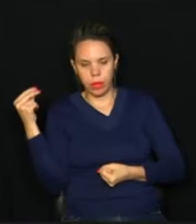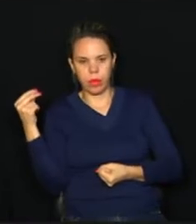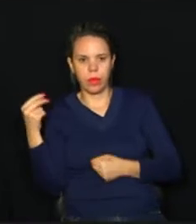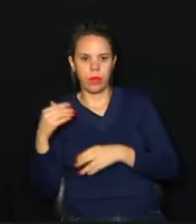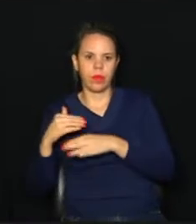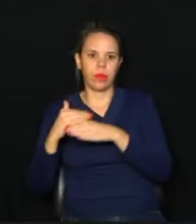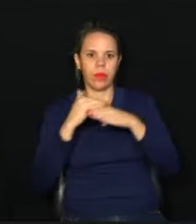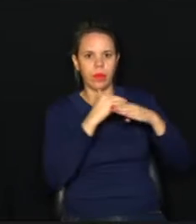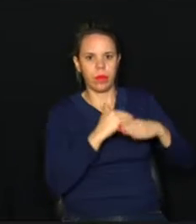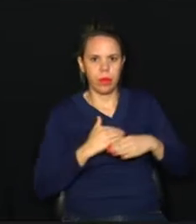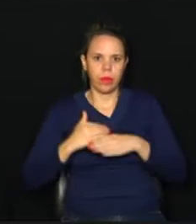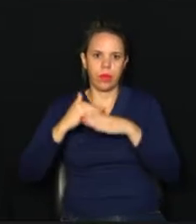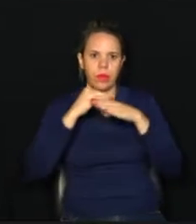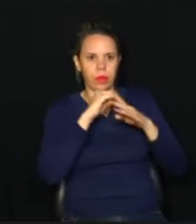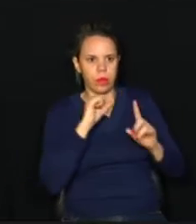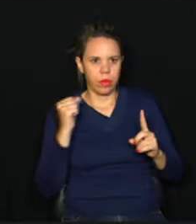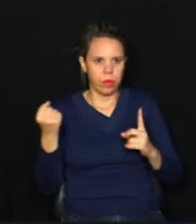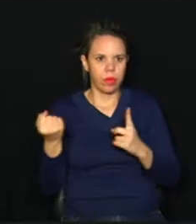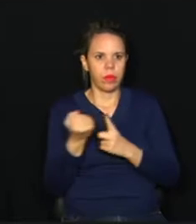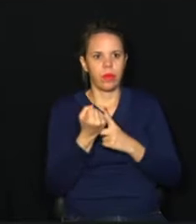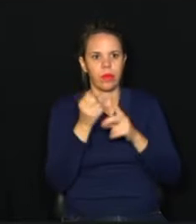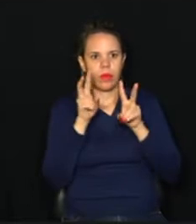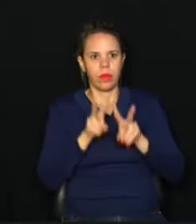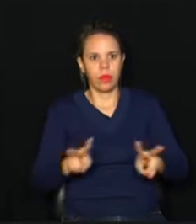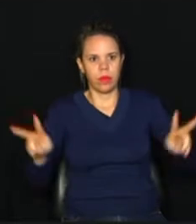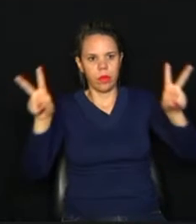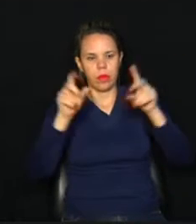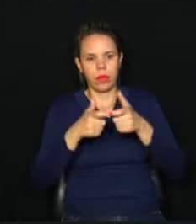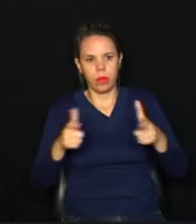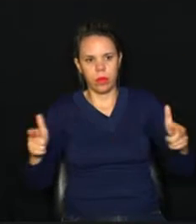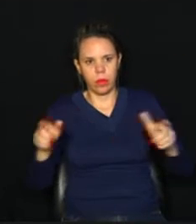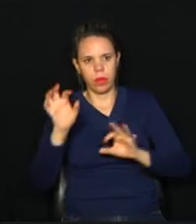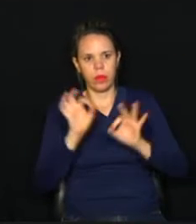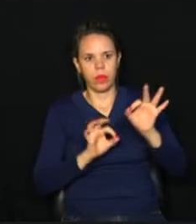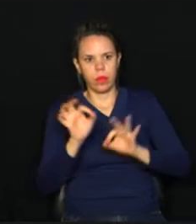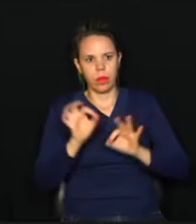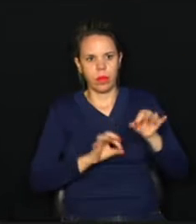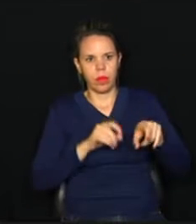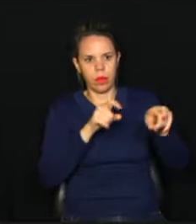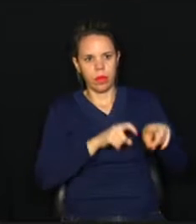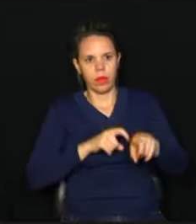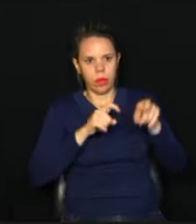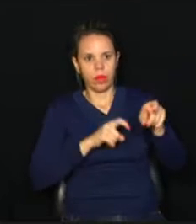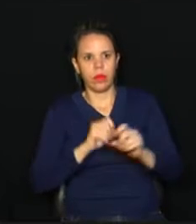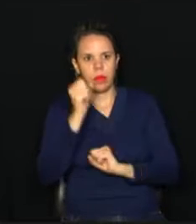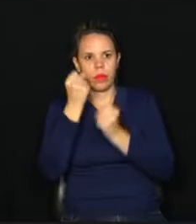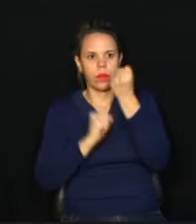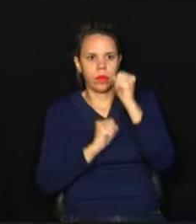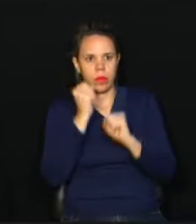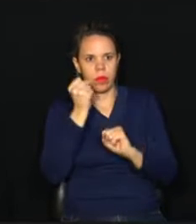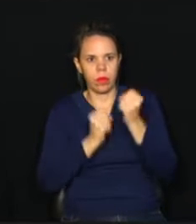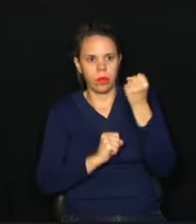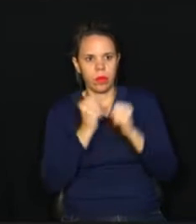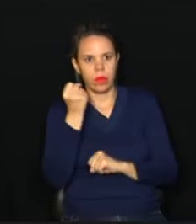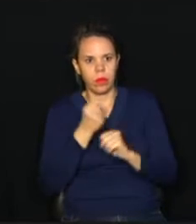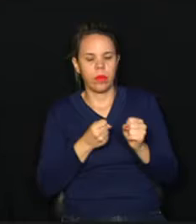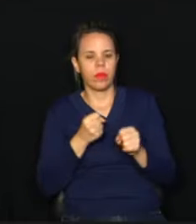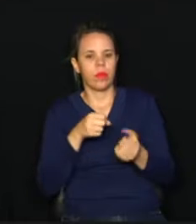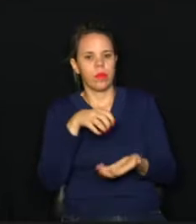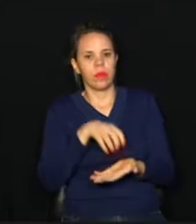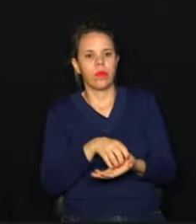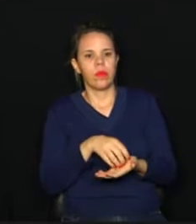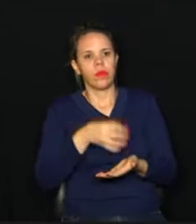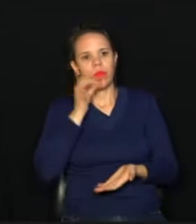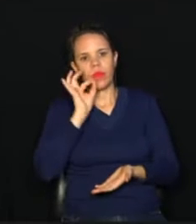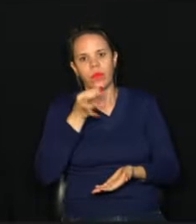igualdade social. Viabilizaram grandes arranjos agroindustriais ligados à citricultura, ao